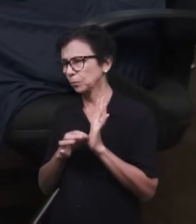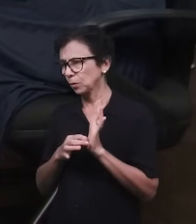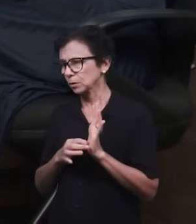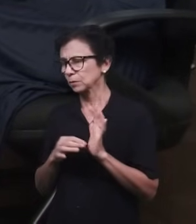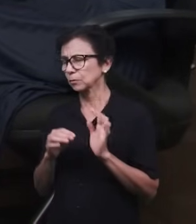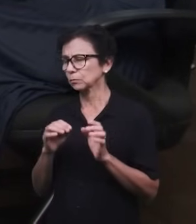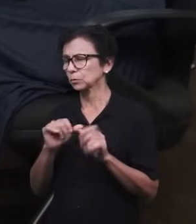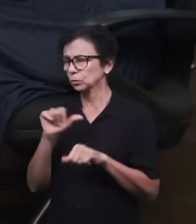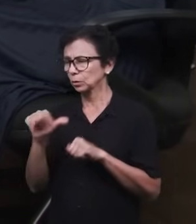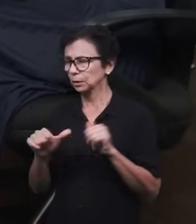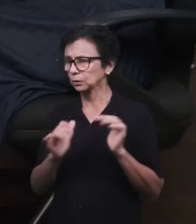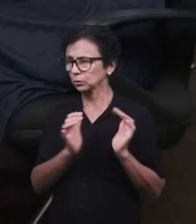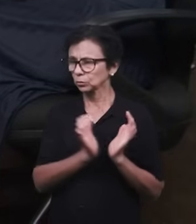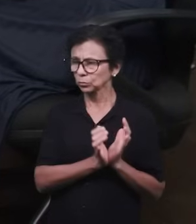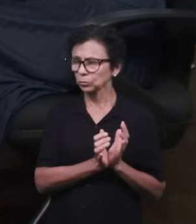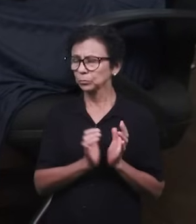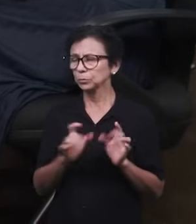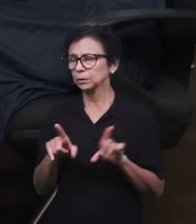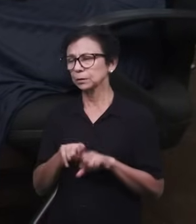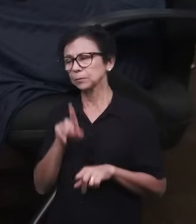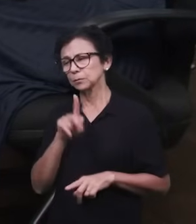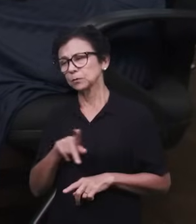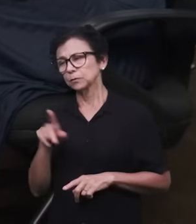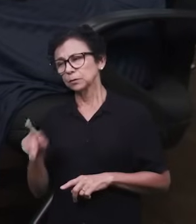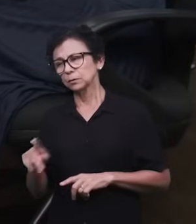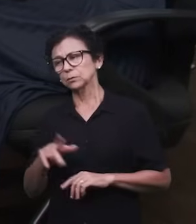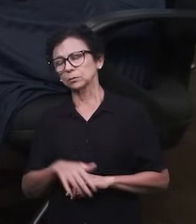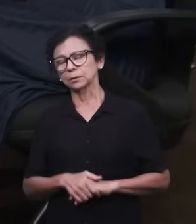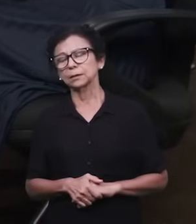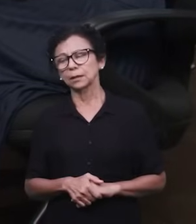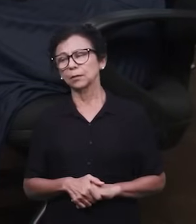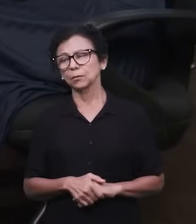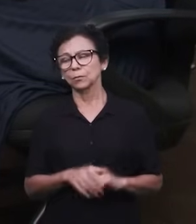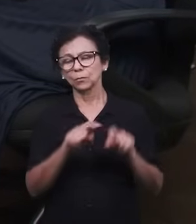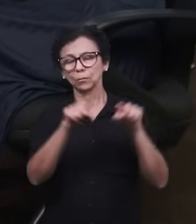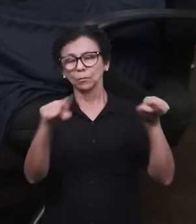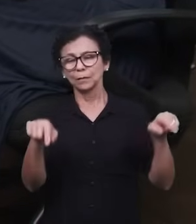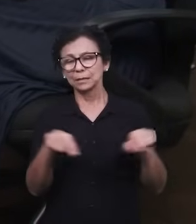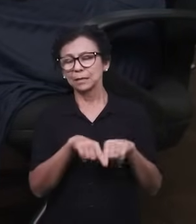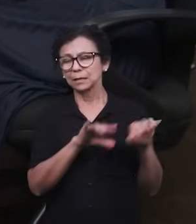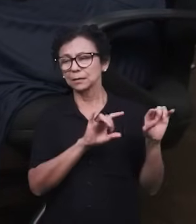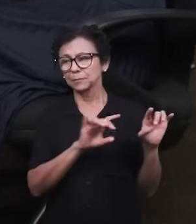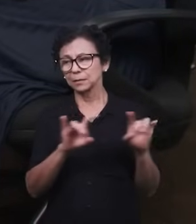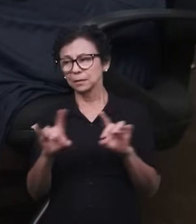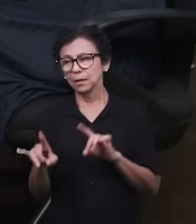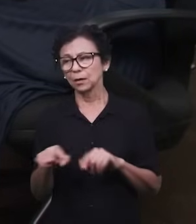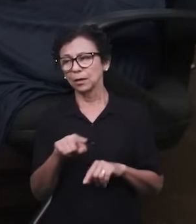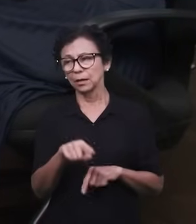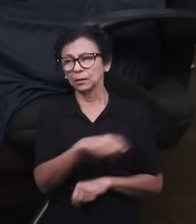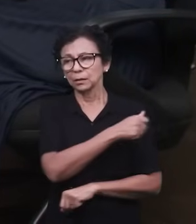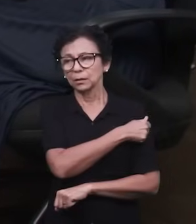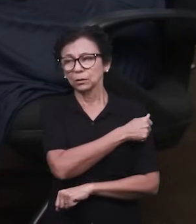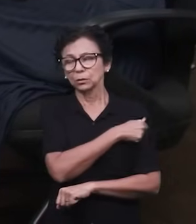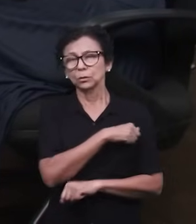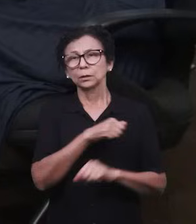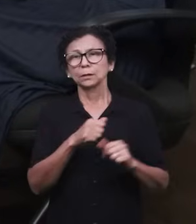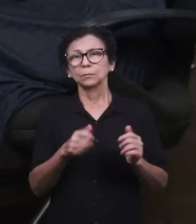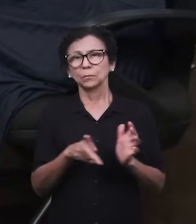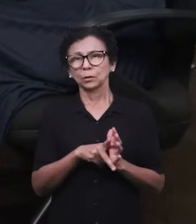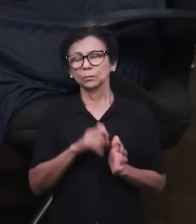isso é importante, né, os pais, aqueles que estão nos assistindo, incentivarem os filhos, as crianças a